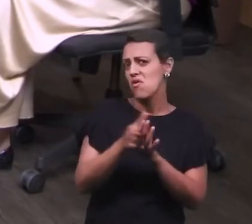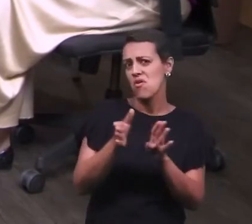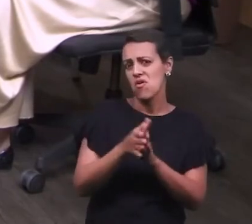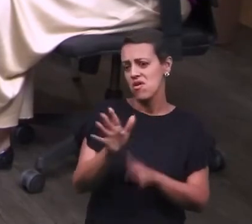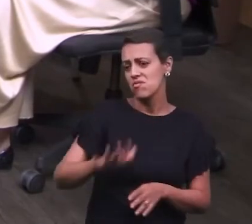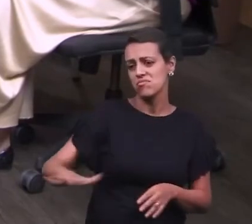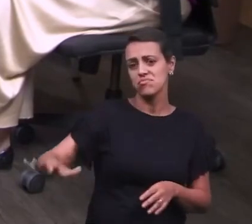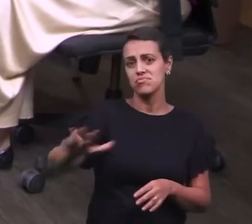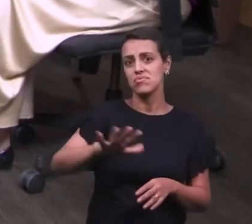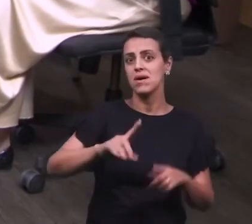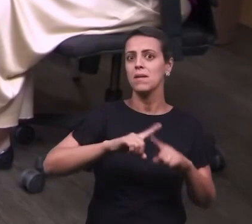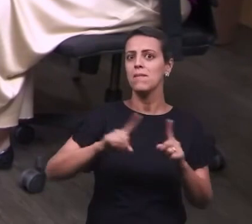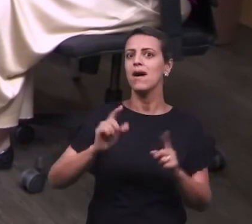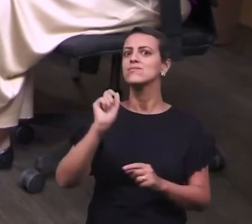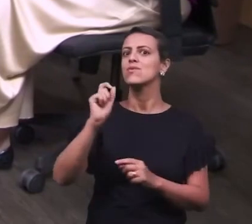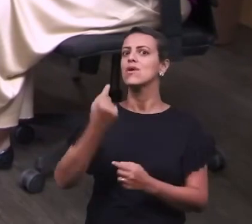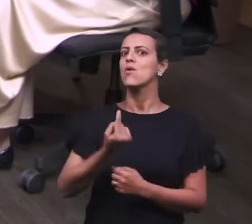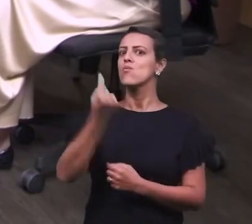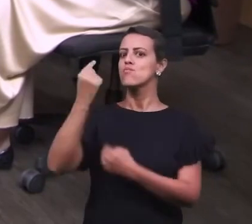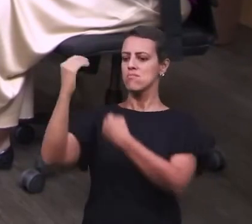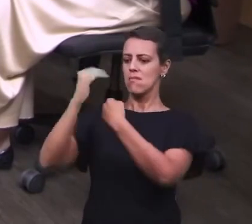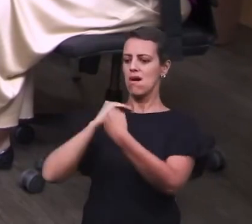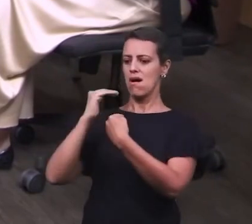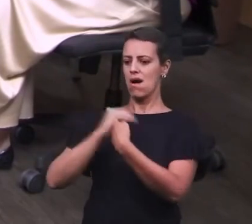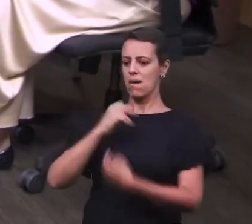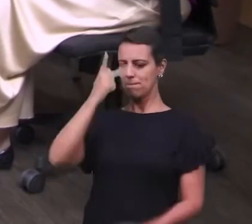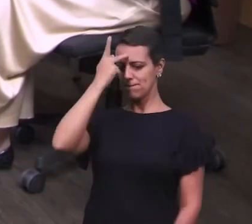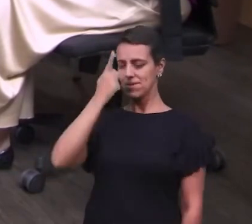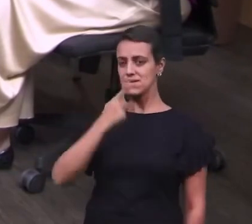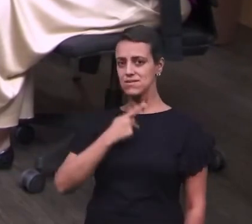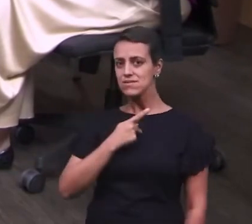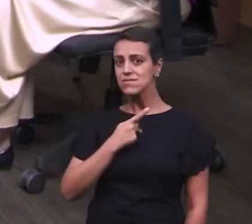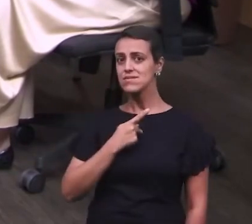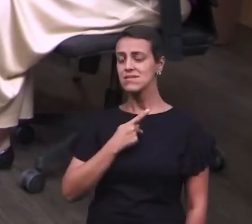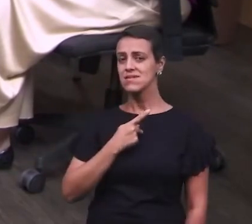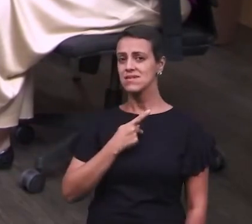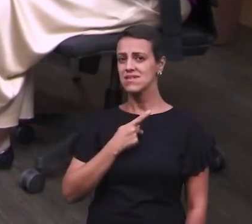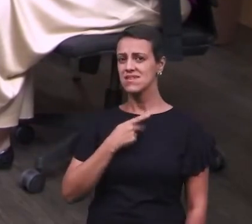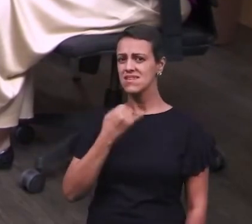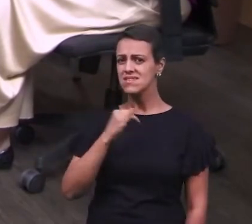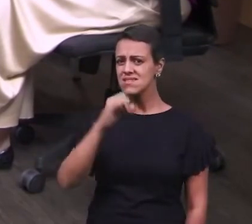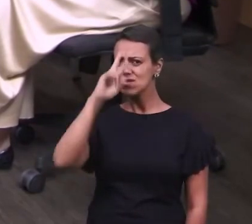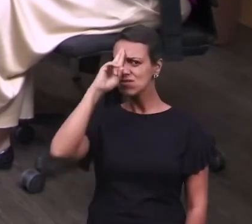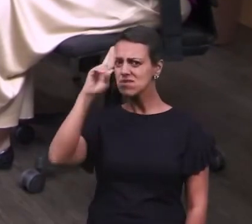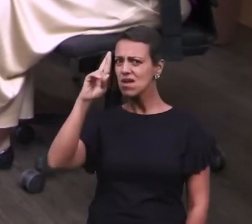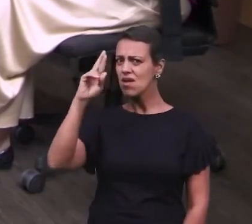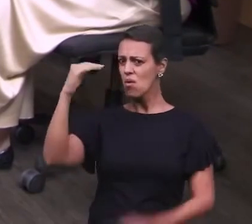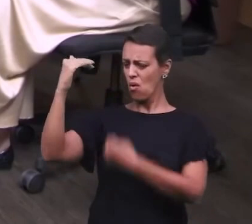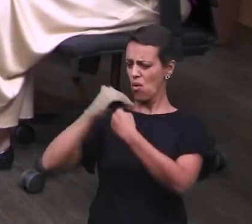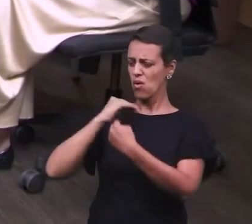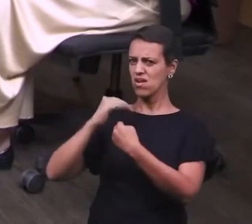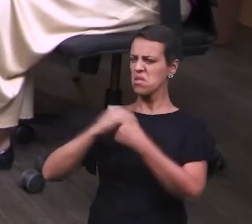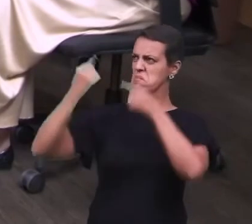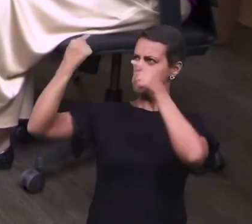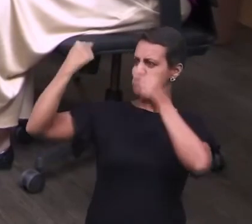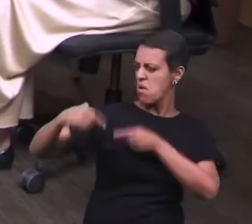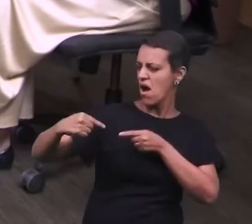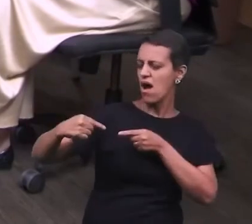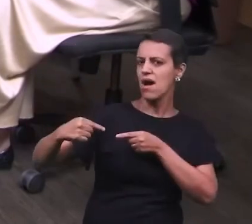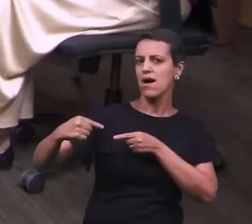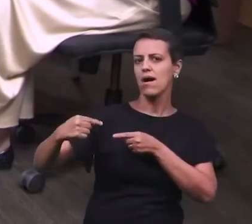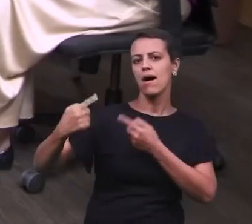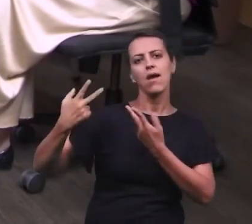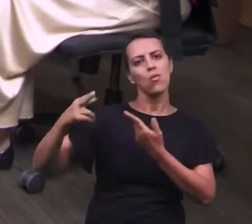o Senhor dá para nós, pessoalmente. E quando a gente se rebela contra aquela orientação para nós também, nós também estamos se rebelando contra a palavra de